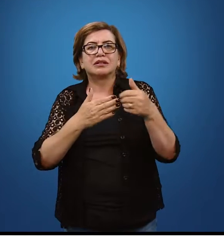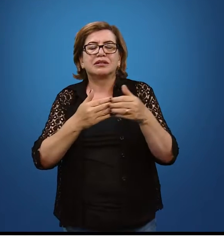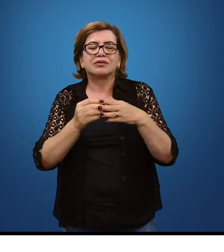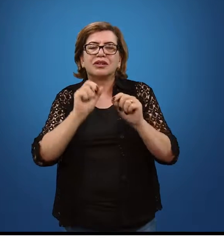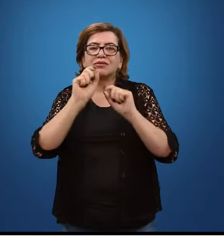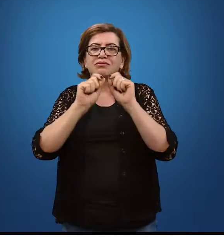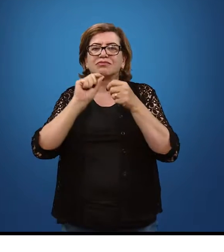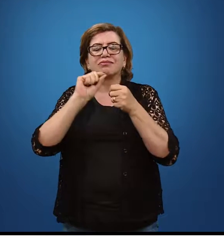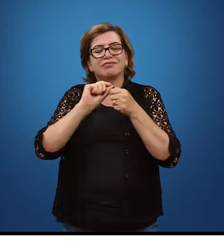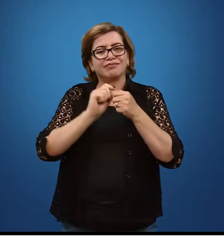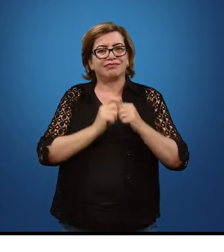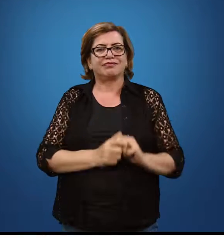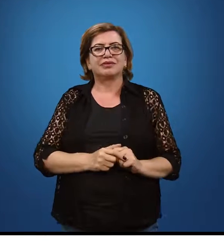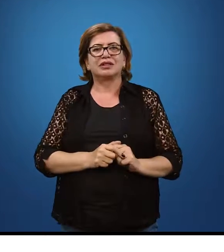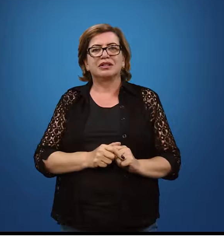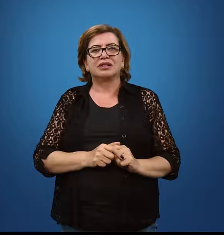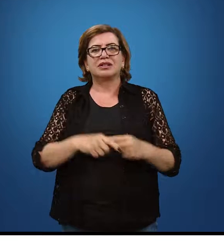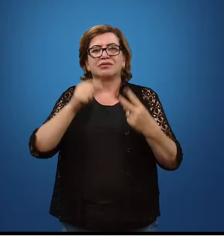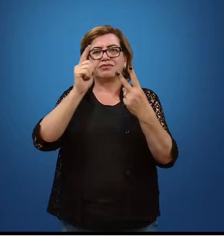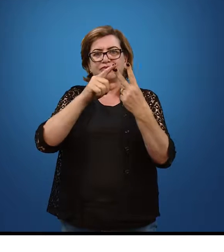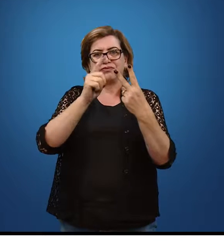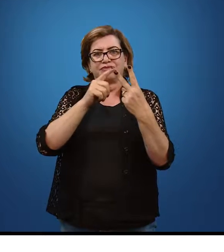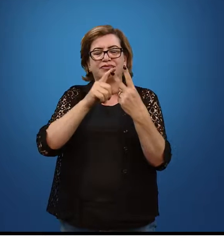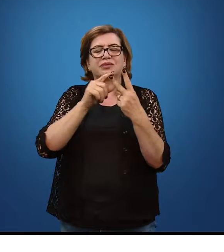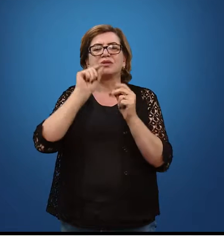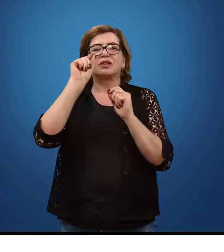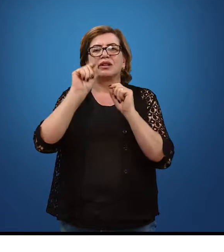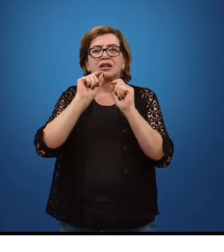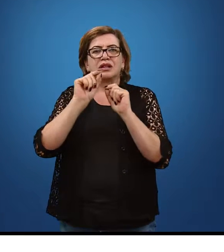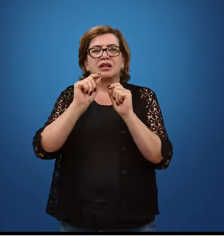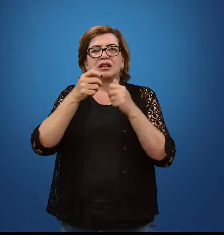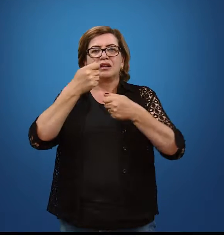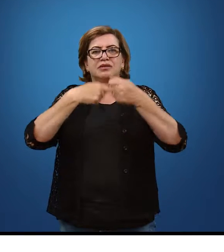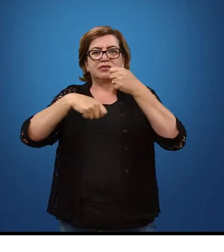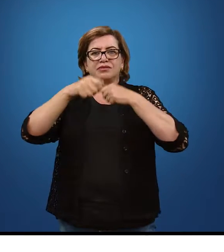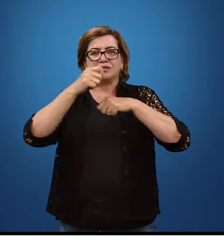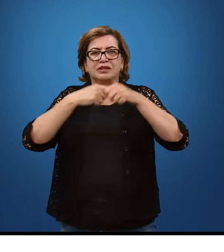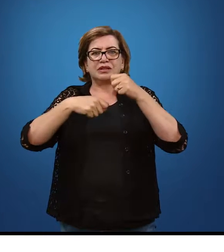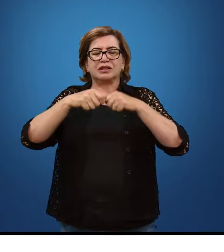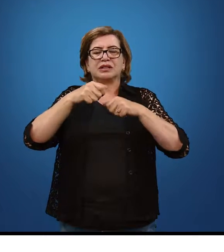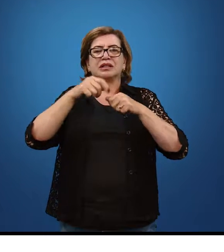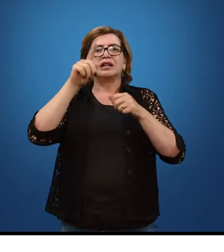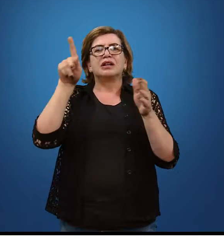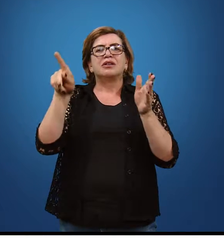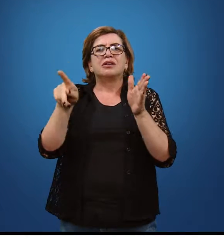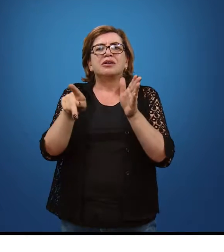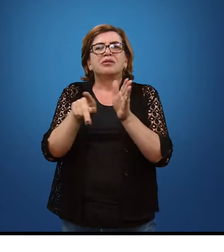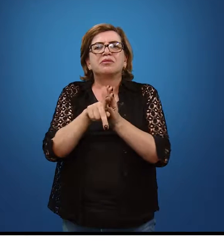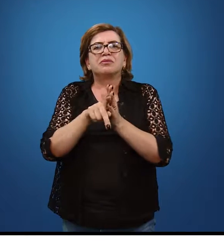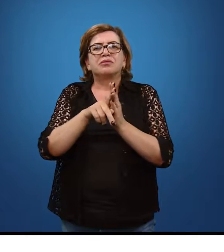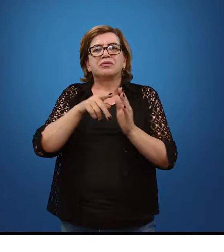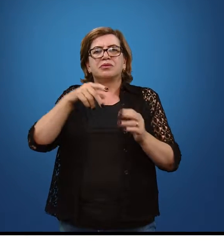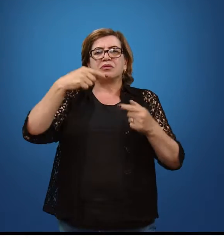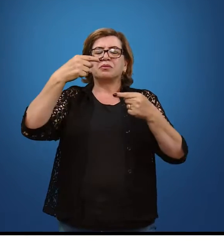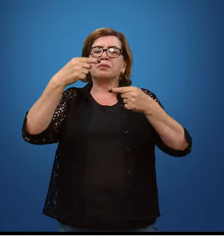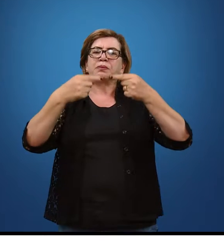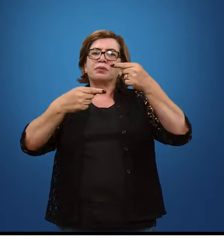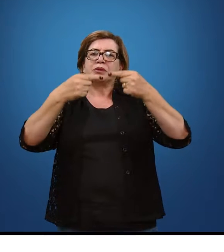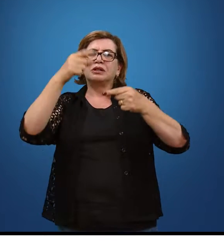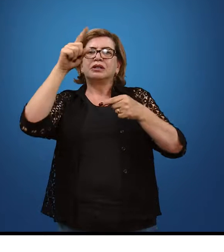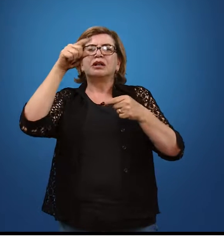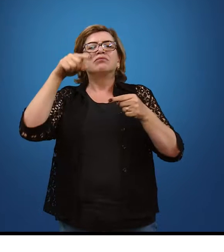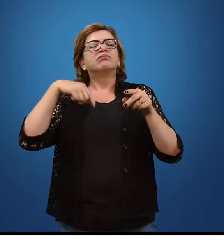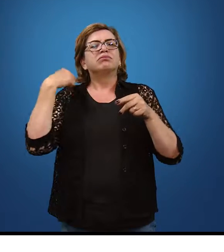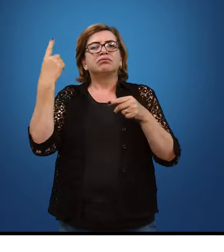daquilo que ela produz. O segundo viés que a administração assume é do ponto de vista político, onde